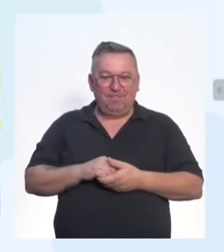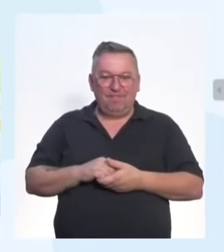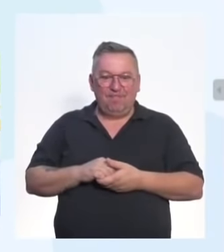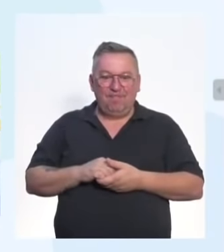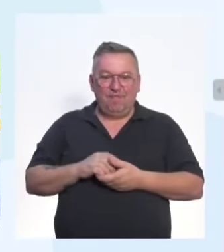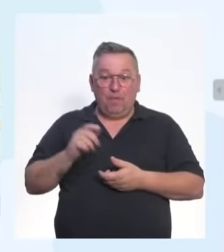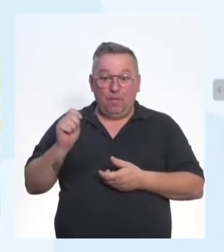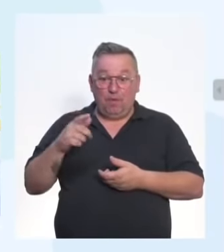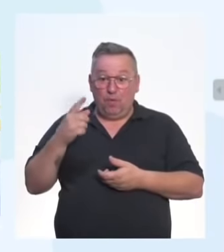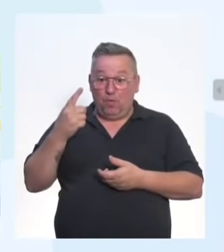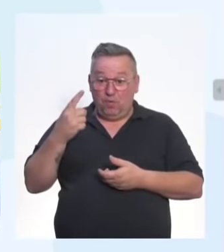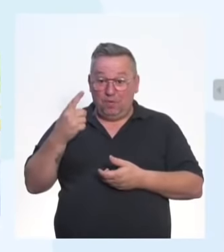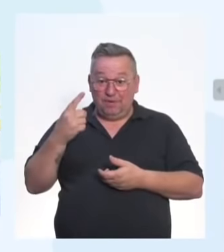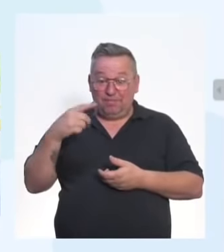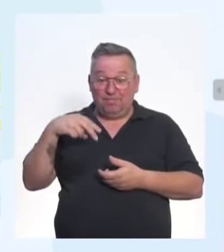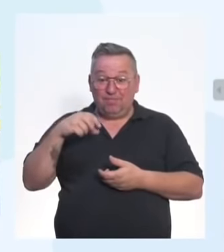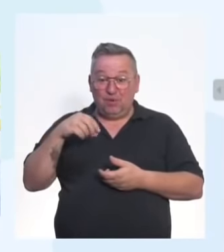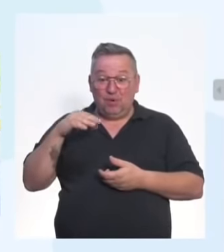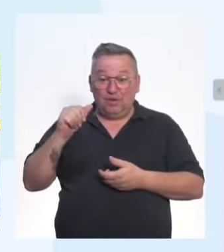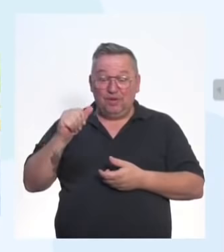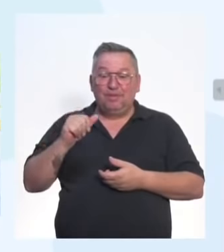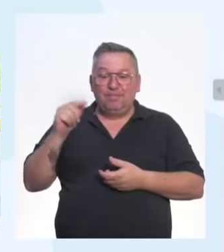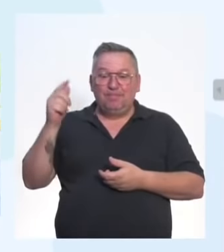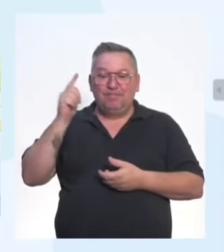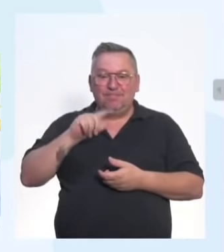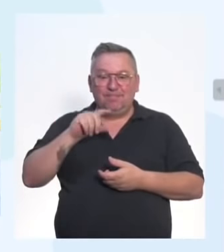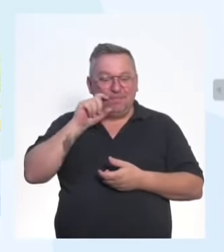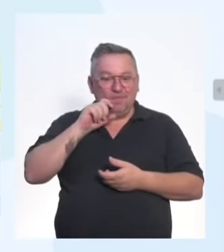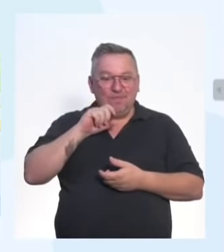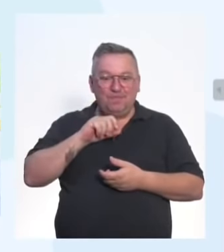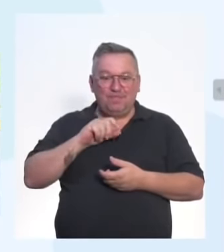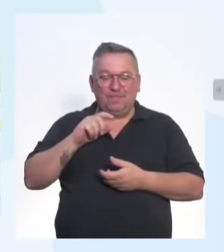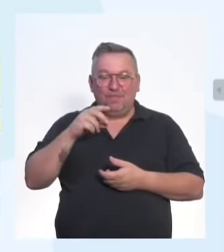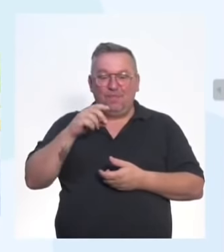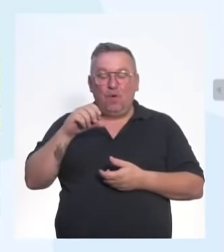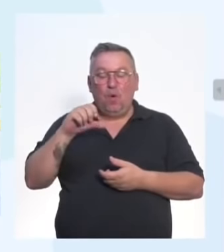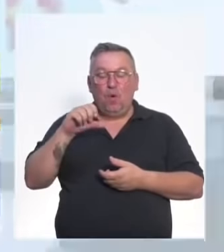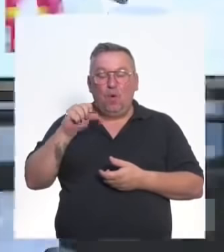com uma nota, Pagou né? com uma nota. Foi lá, abasteceu lá, os R$